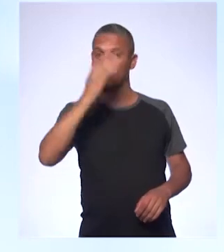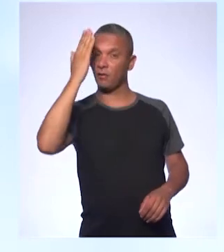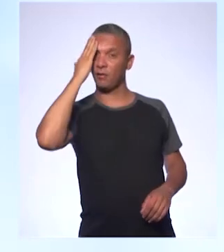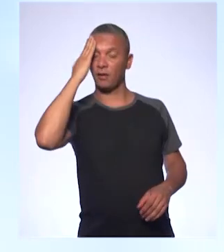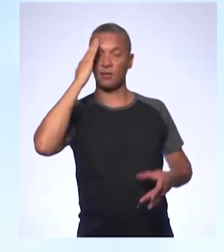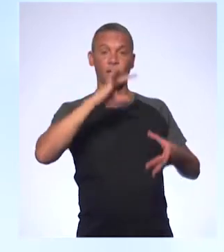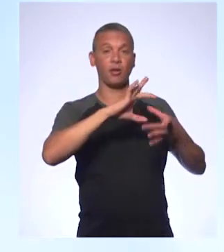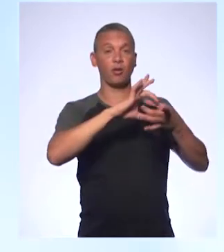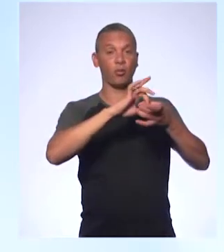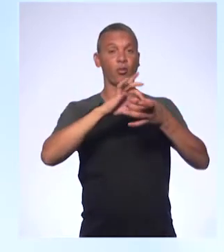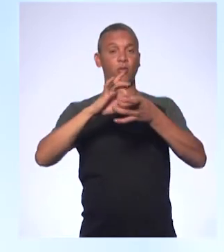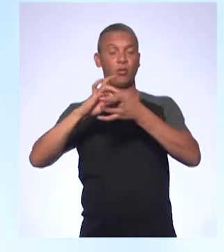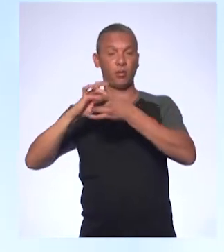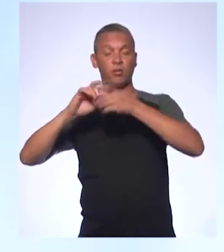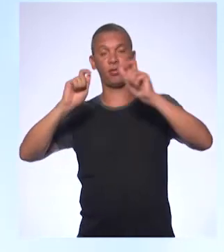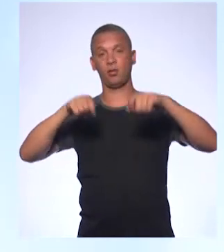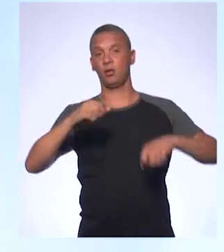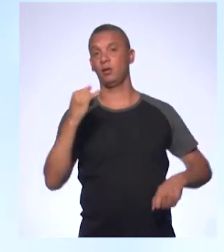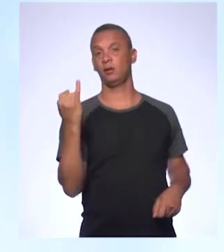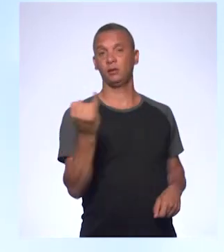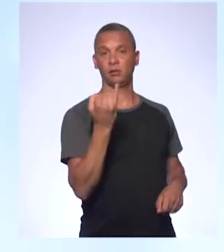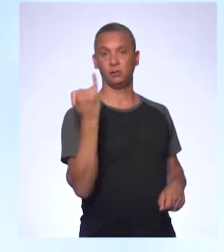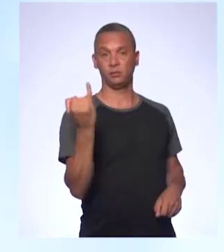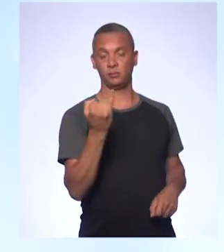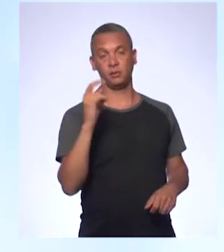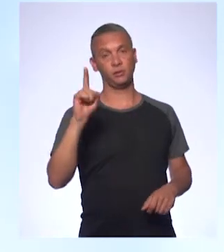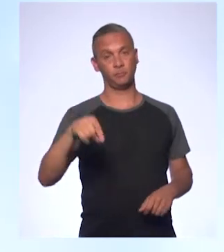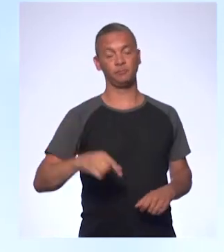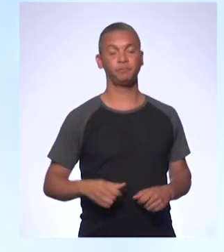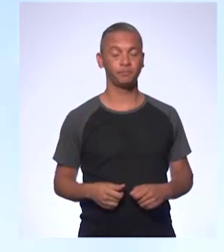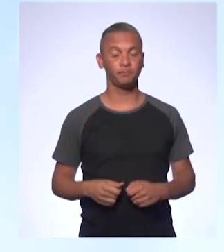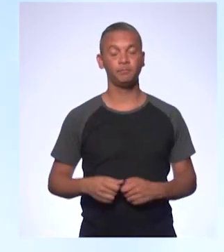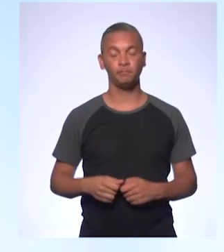palavras pelo contexto, né? Uma coisa muito importante